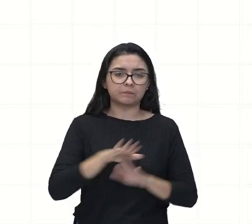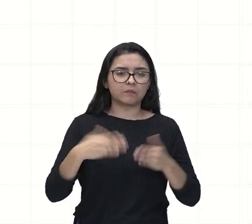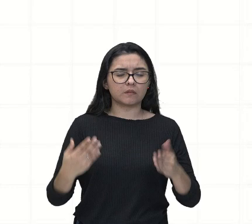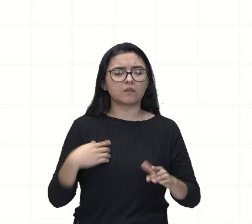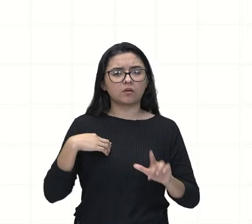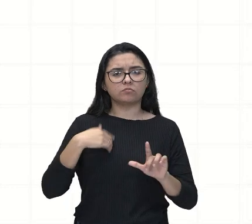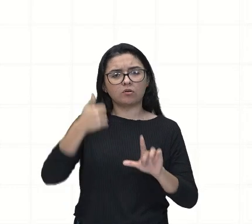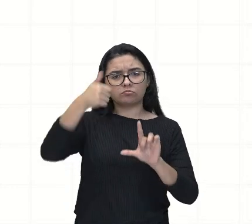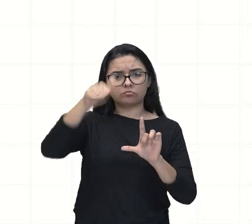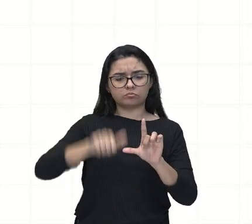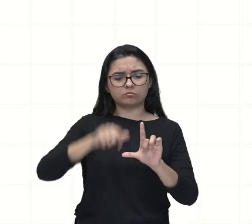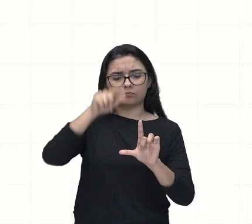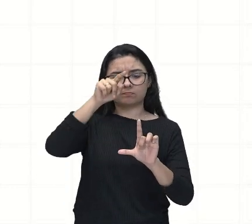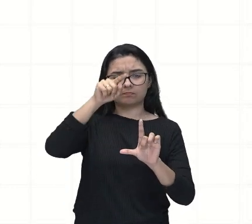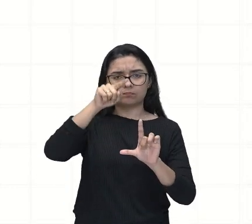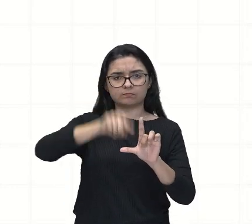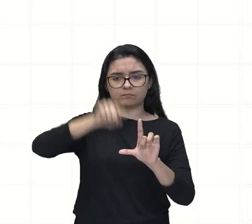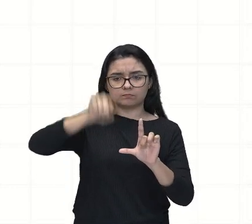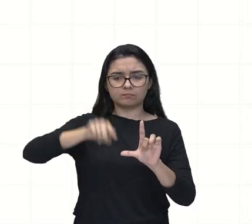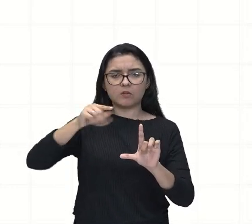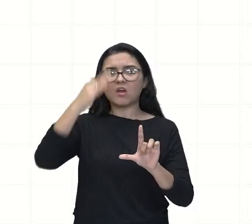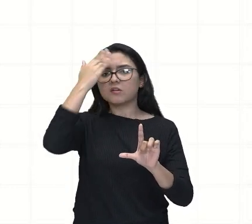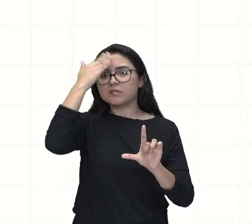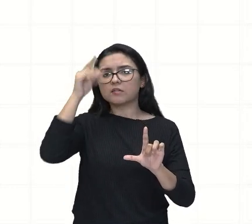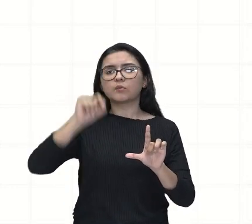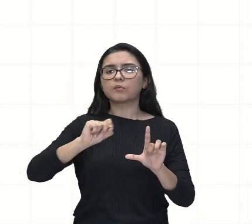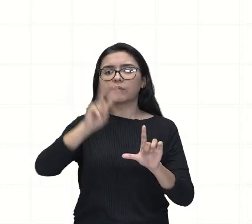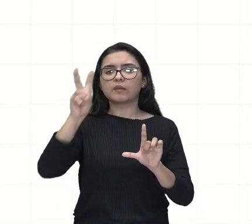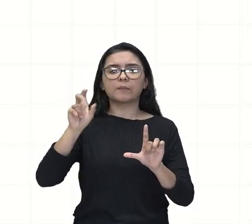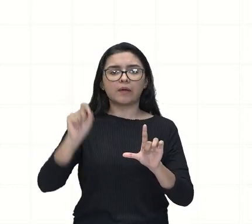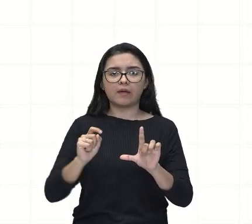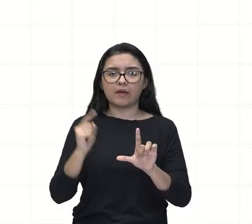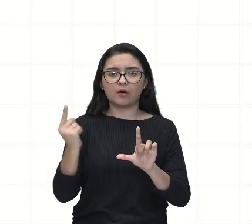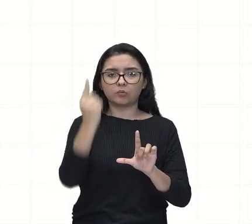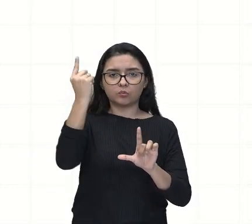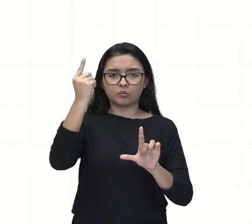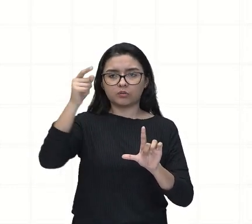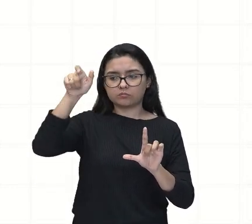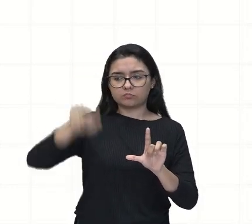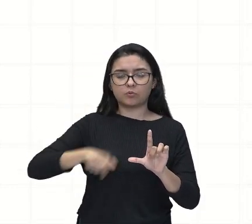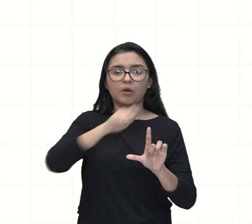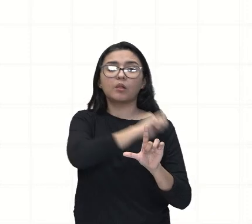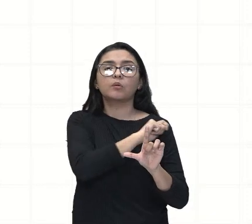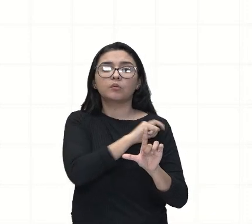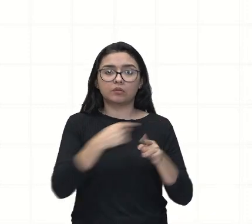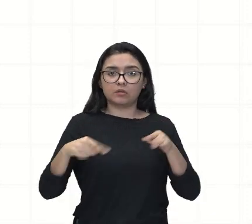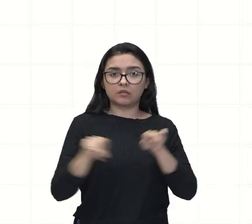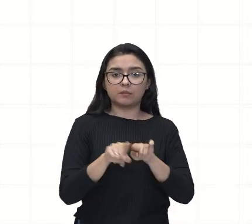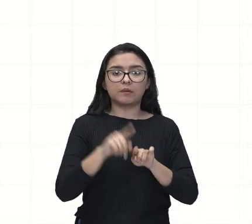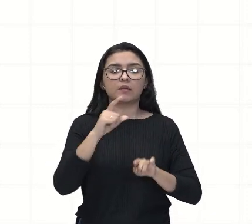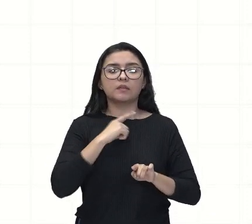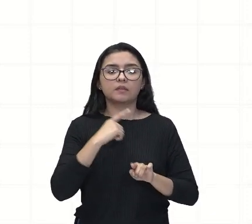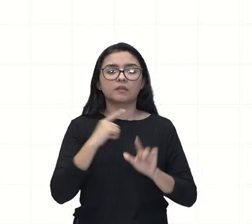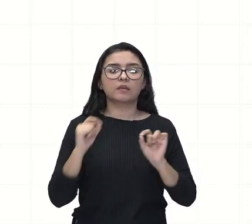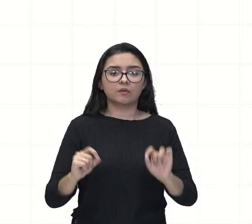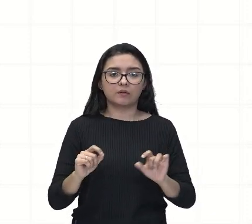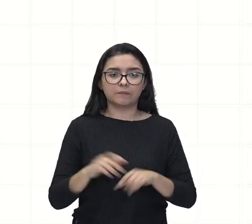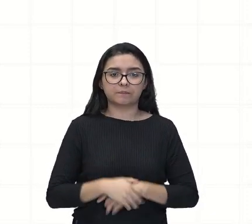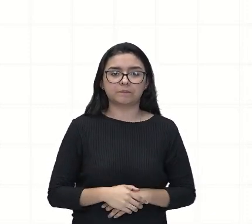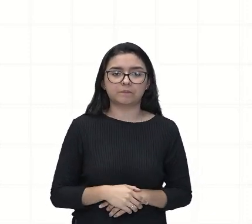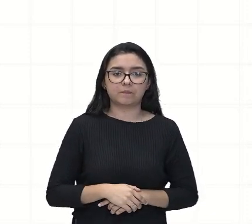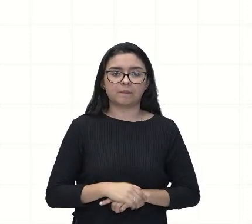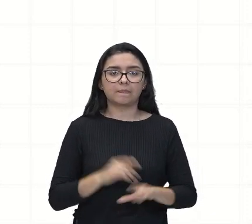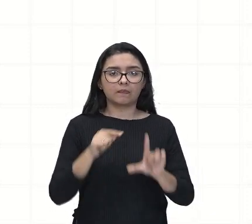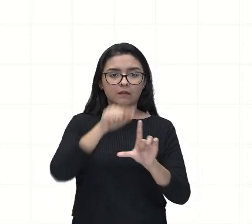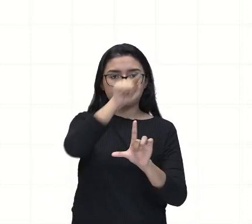já sei que eu vou estar trabalhando com altura. Tudo certo? Aqui nós temos a frequência absoluta, que nada mais é do que